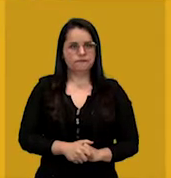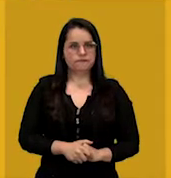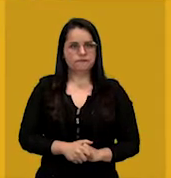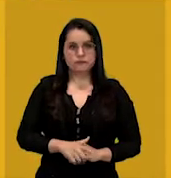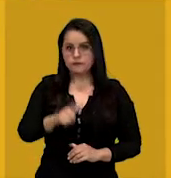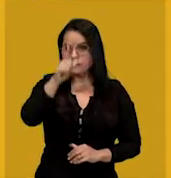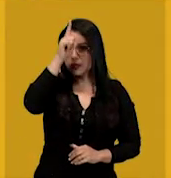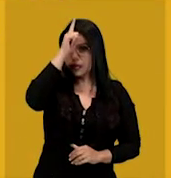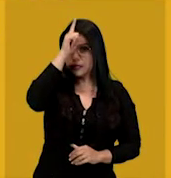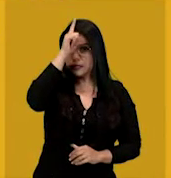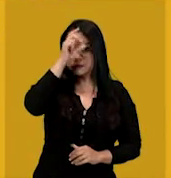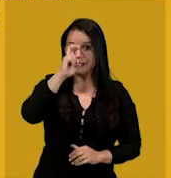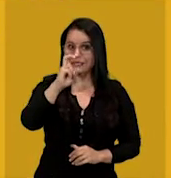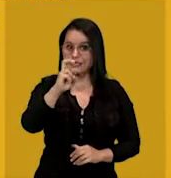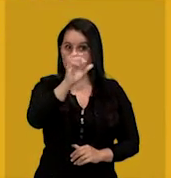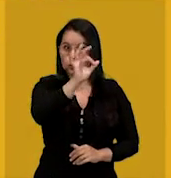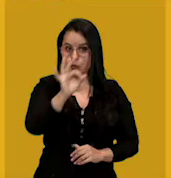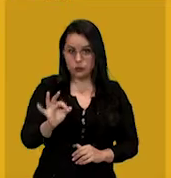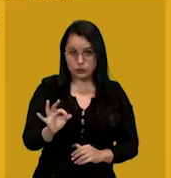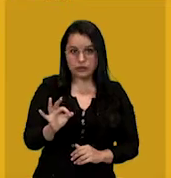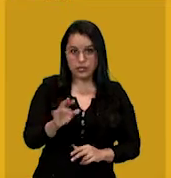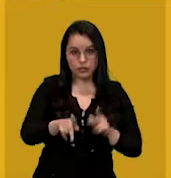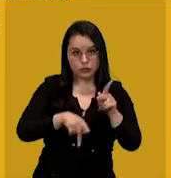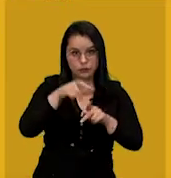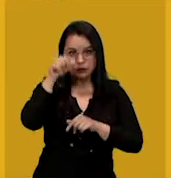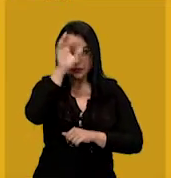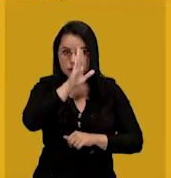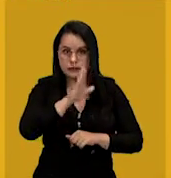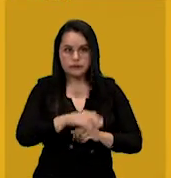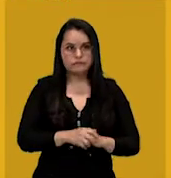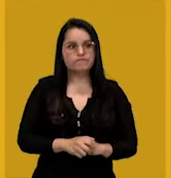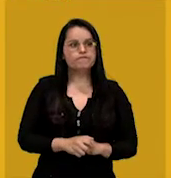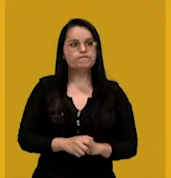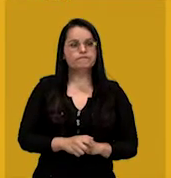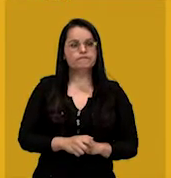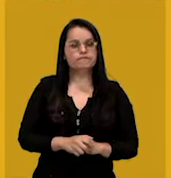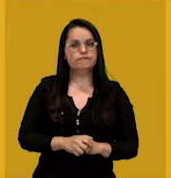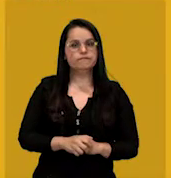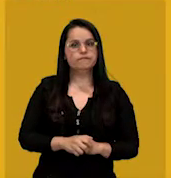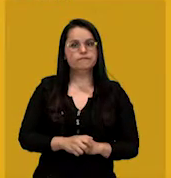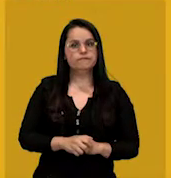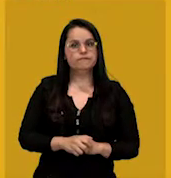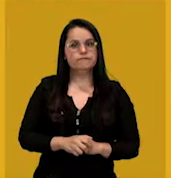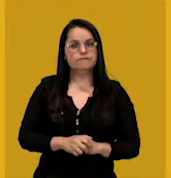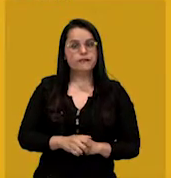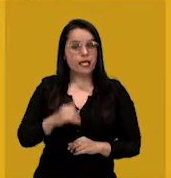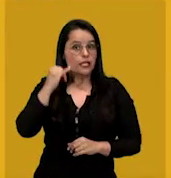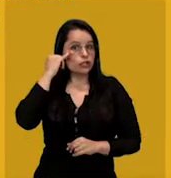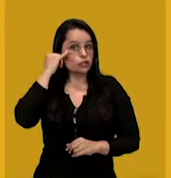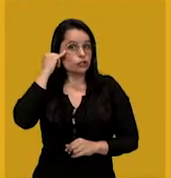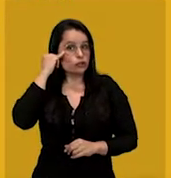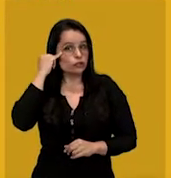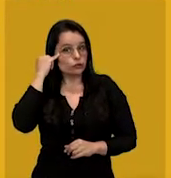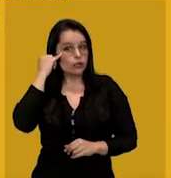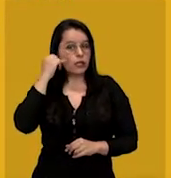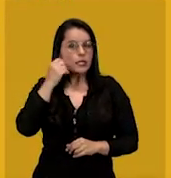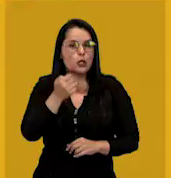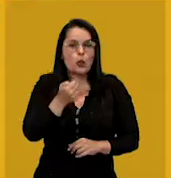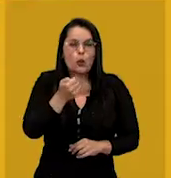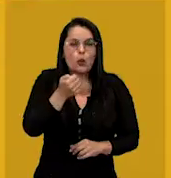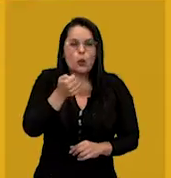Os alemães representam 5% da população brasileira e os japoneses